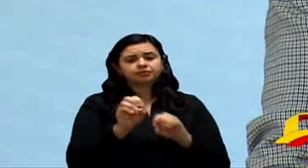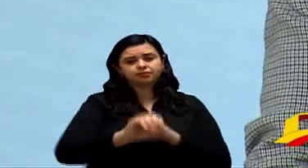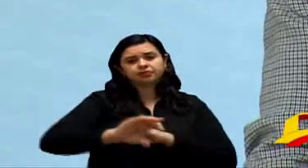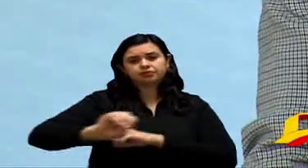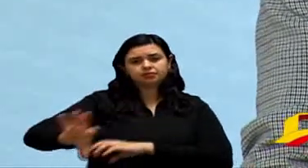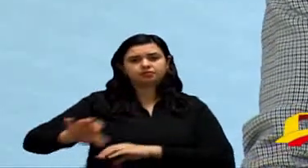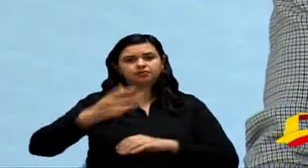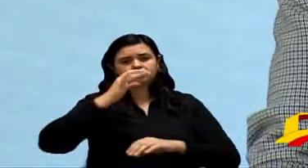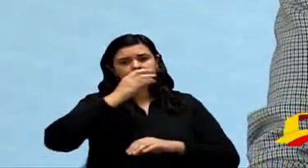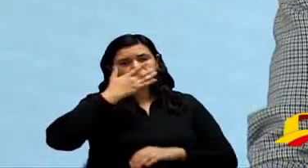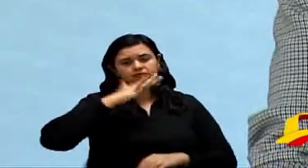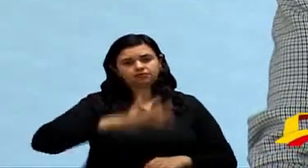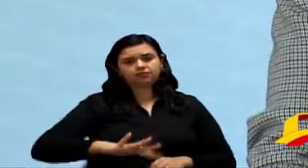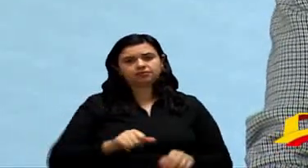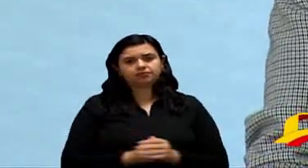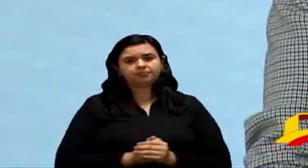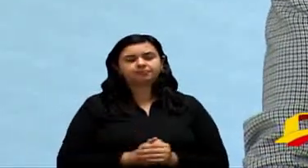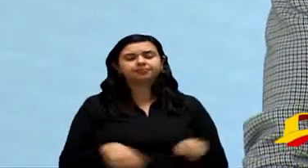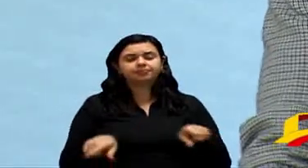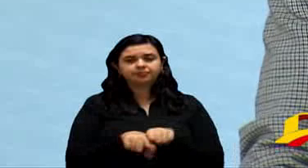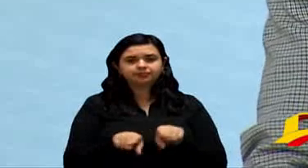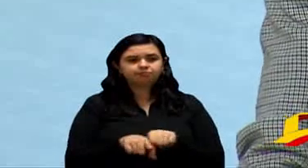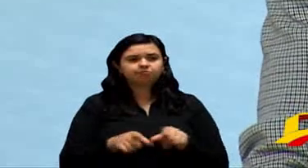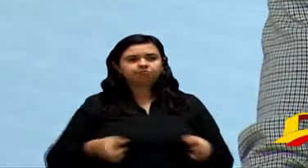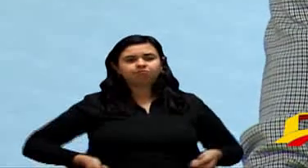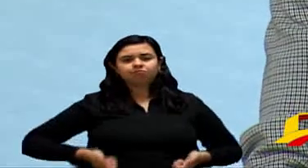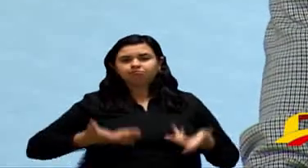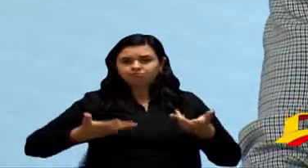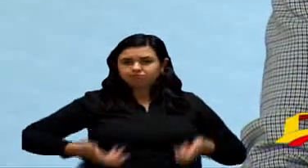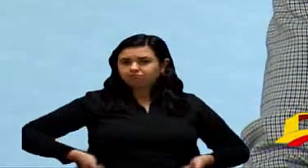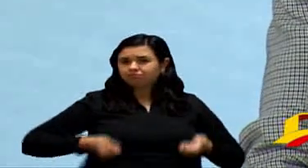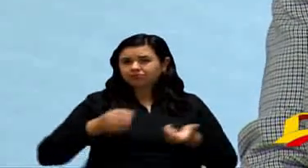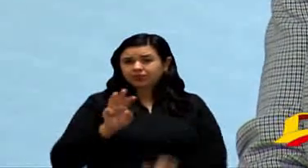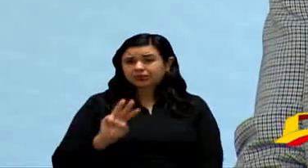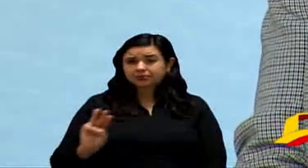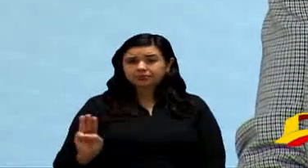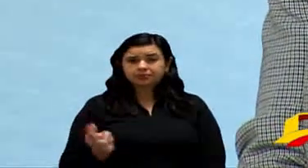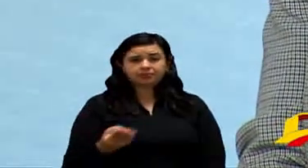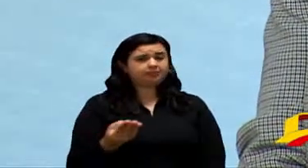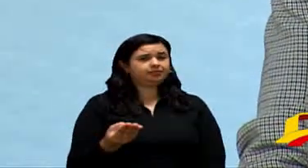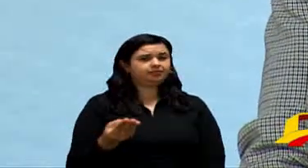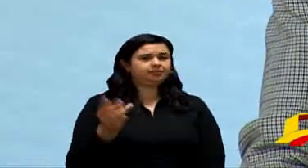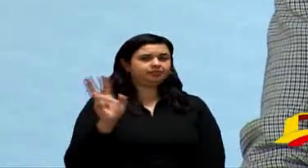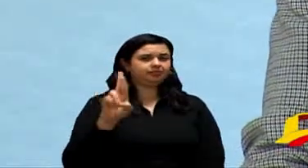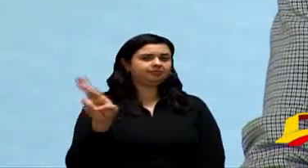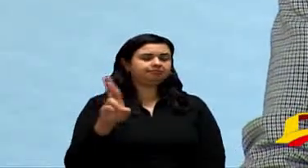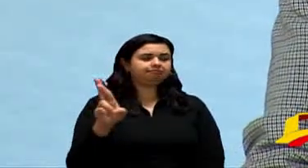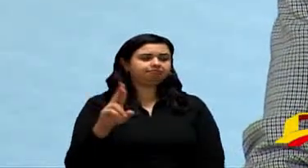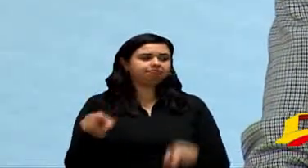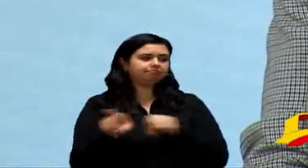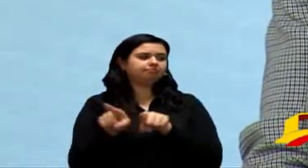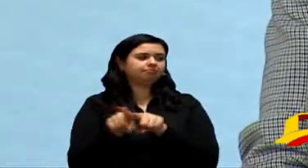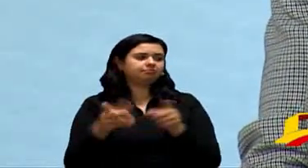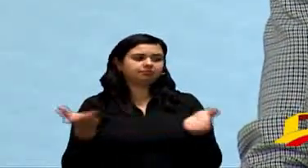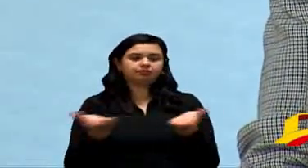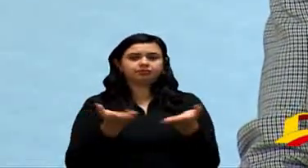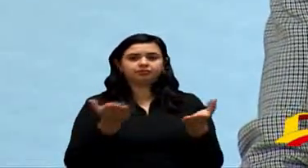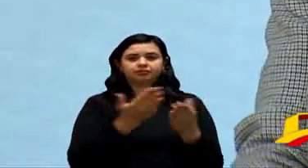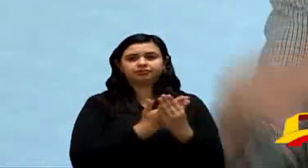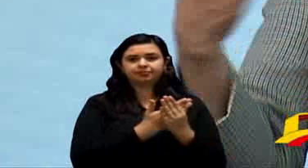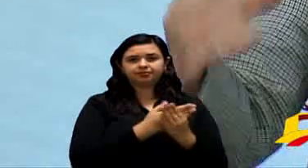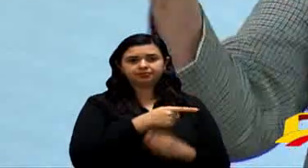e gastos milionários nessa nessa ordem que resultaram em processos como esse aqui é o prefeito de Sorocaba